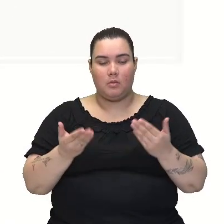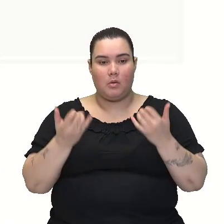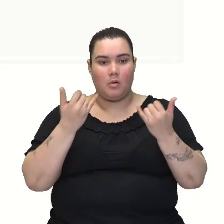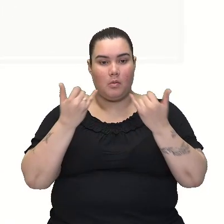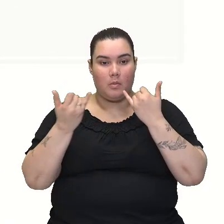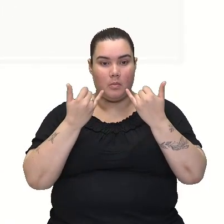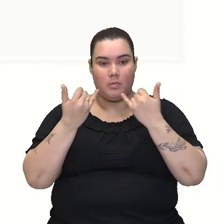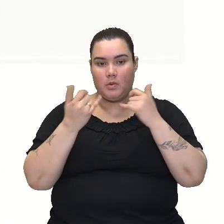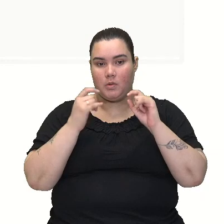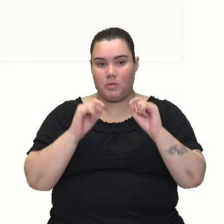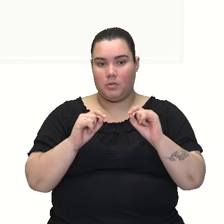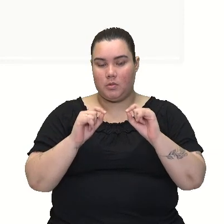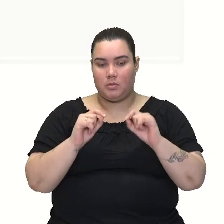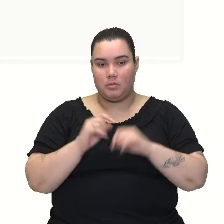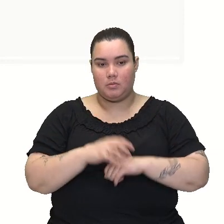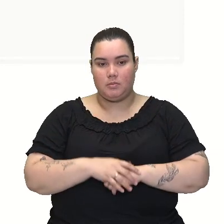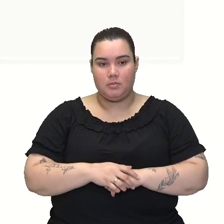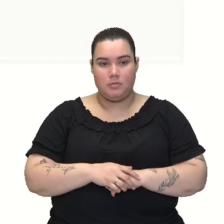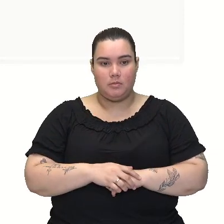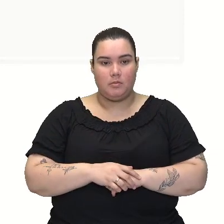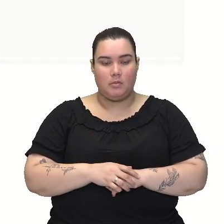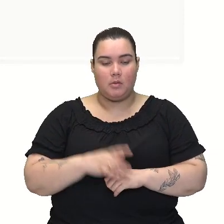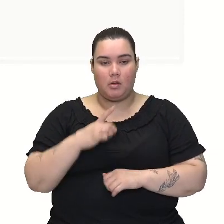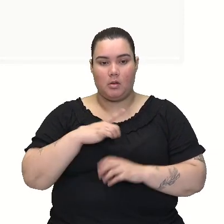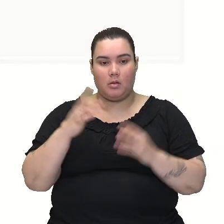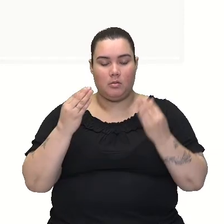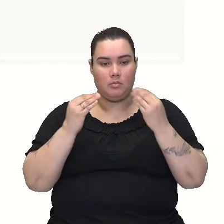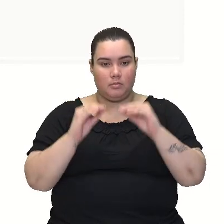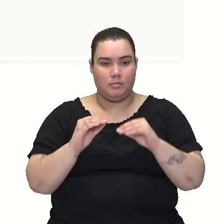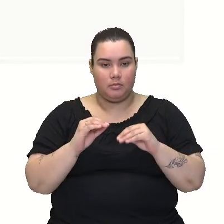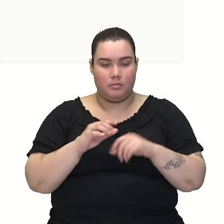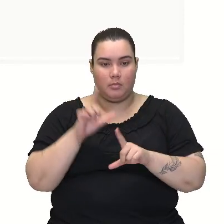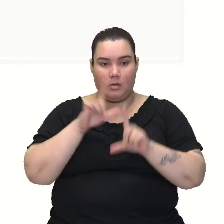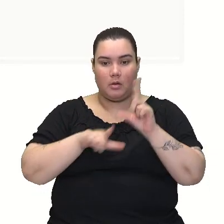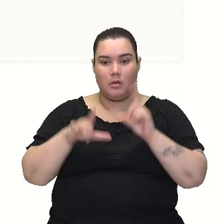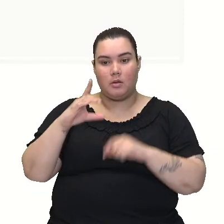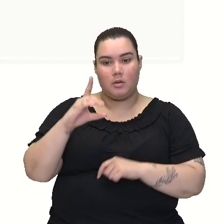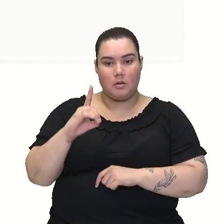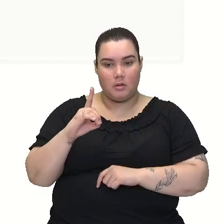informação, ela está exatamente na letra D.